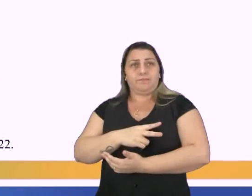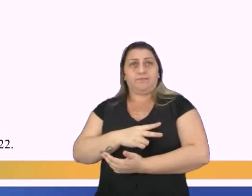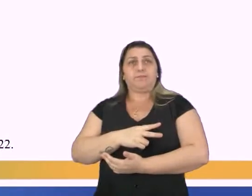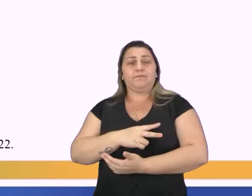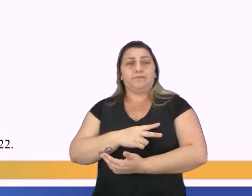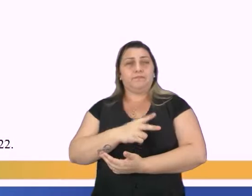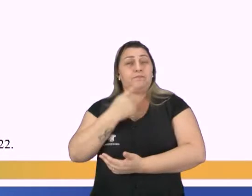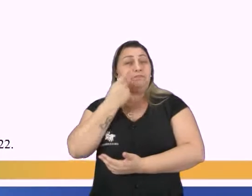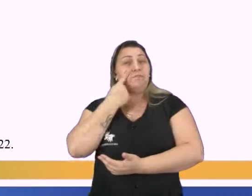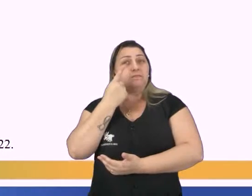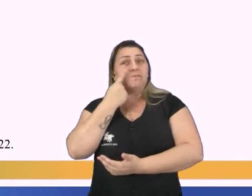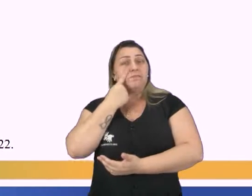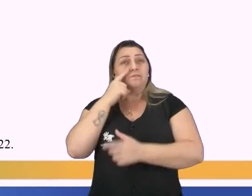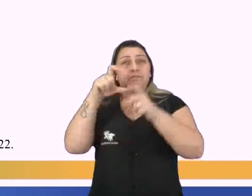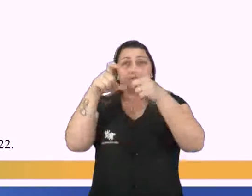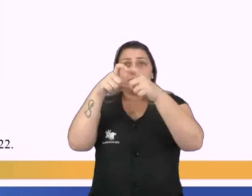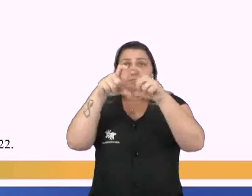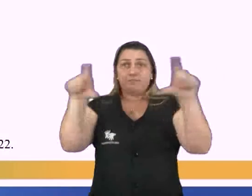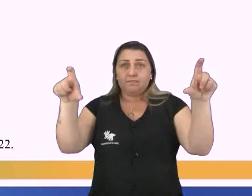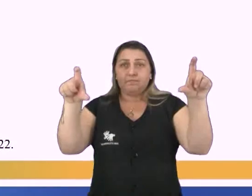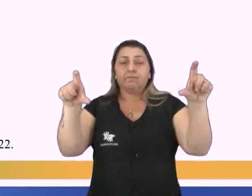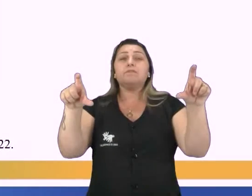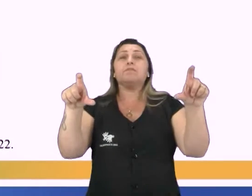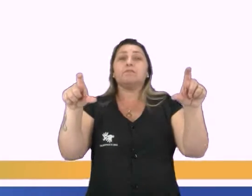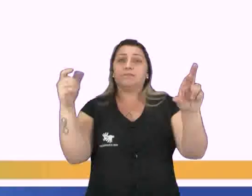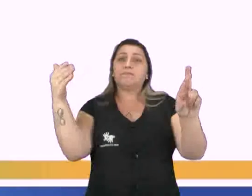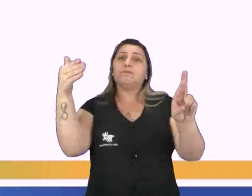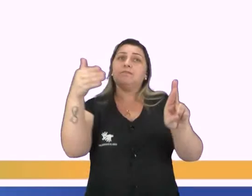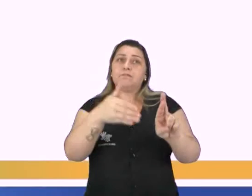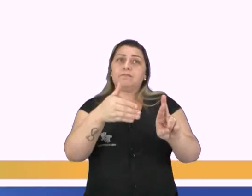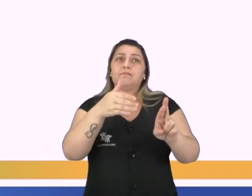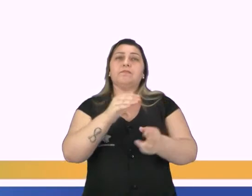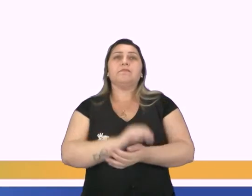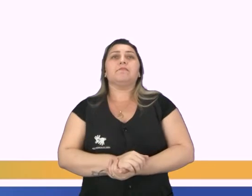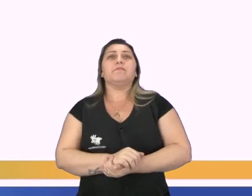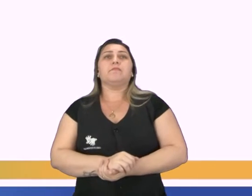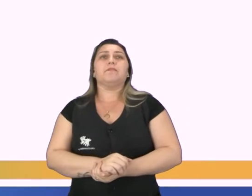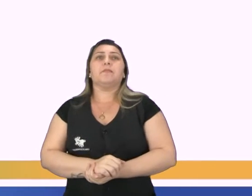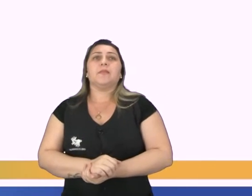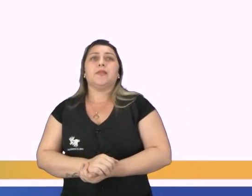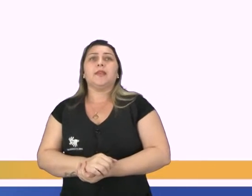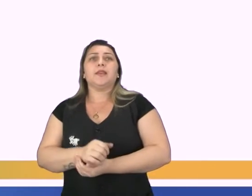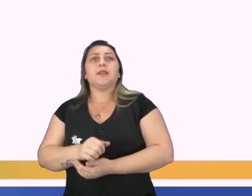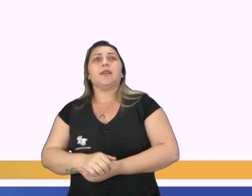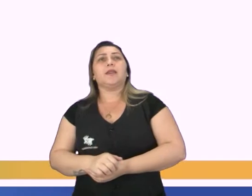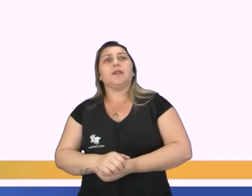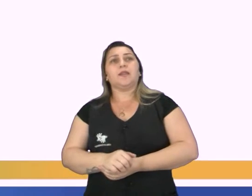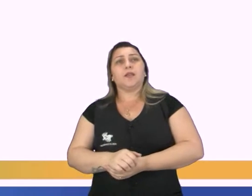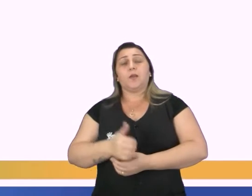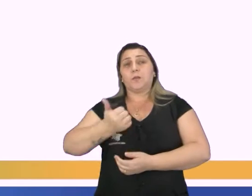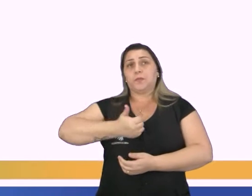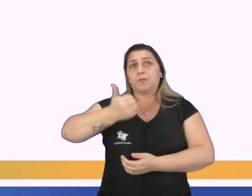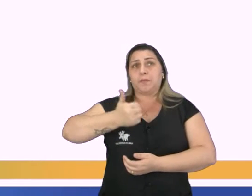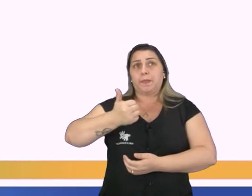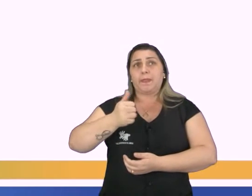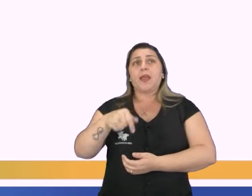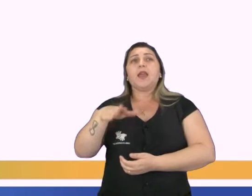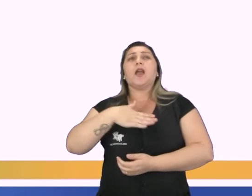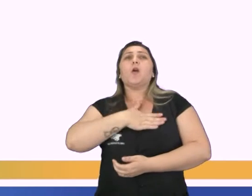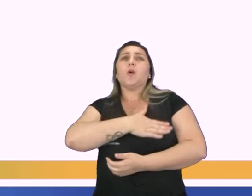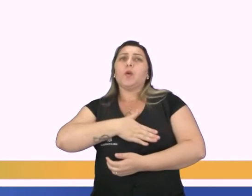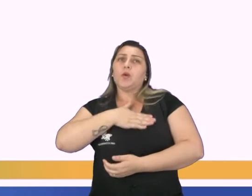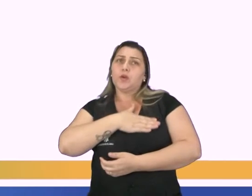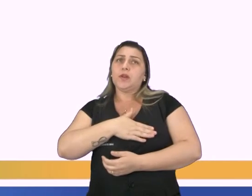para a gente poder observar o trecho ao qual se refere. A questão. Questão número 1. Quem